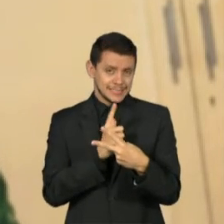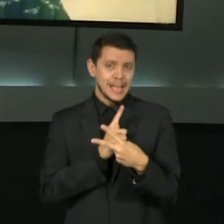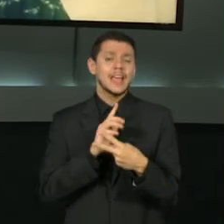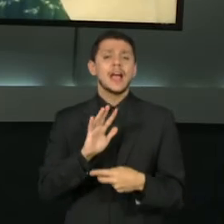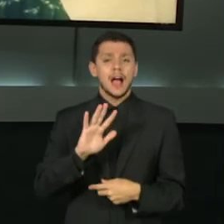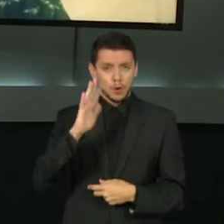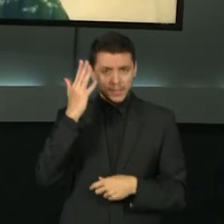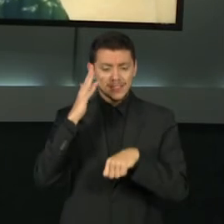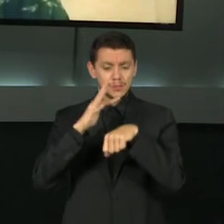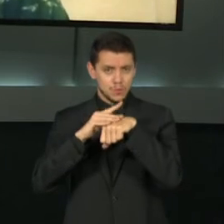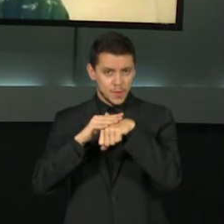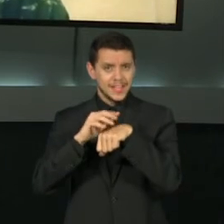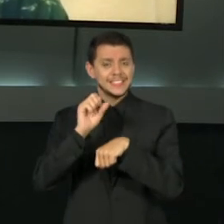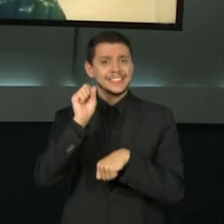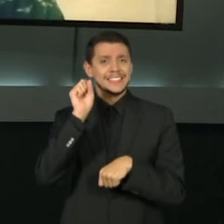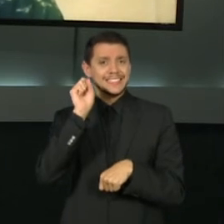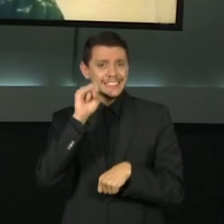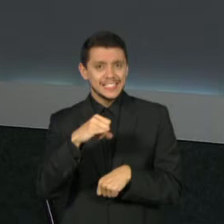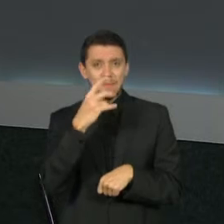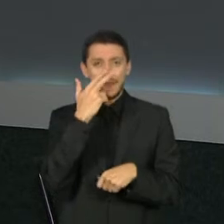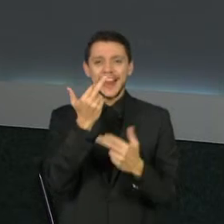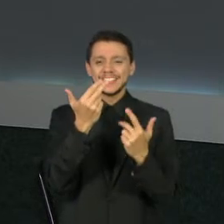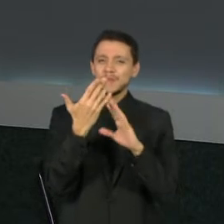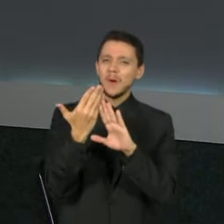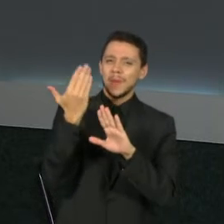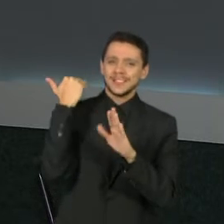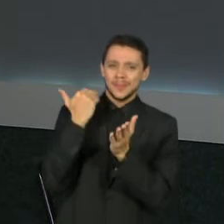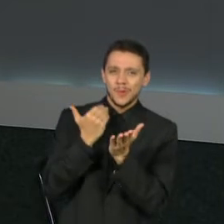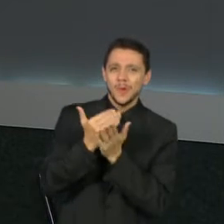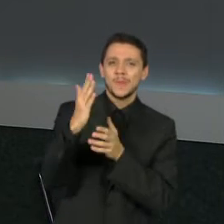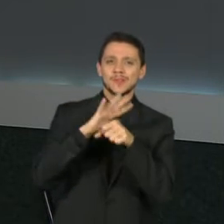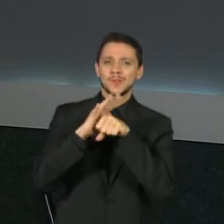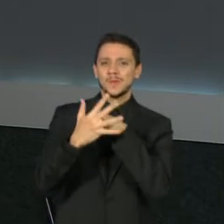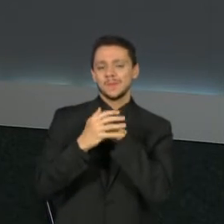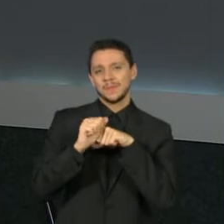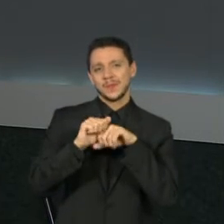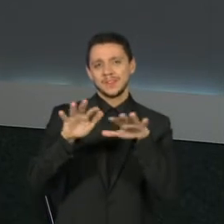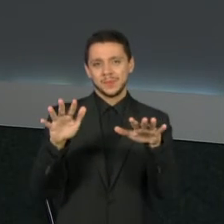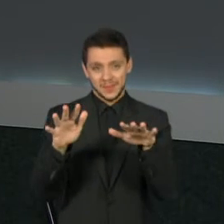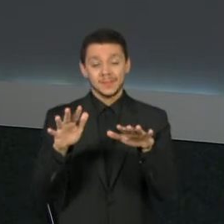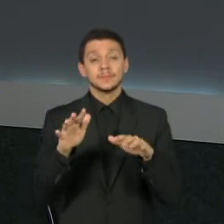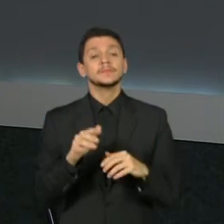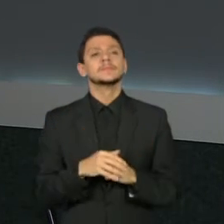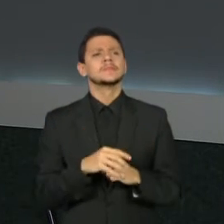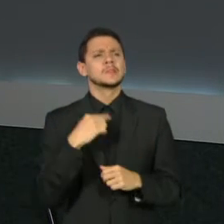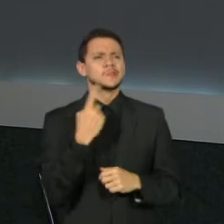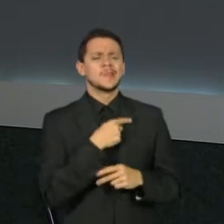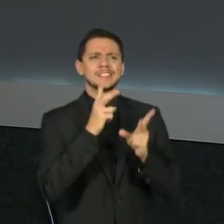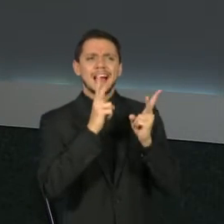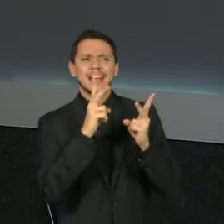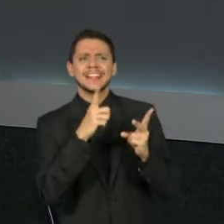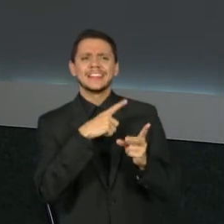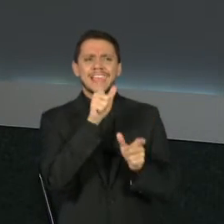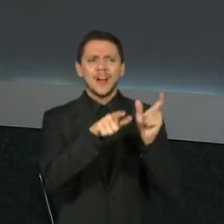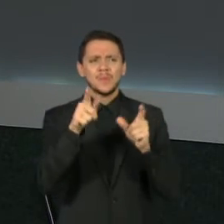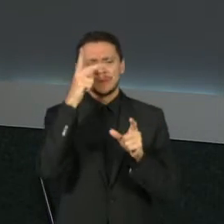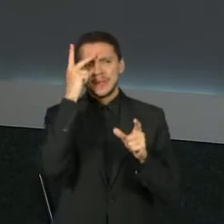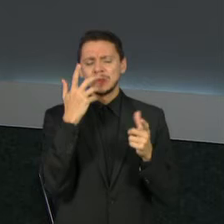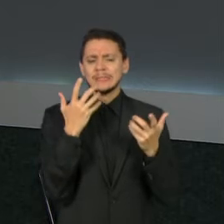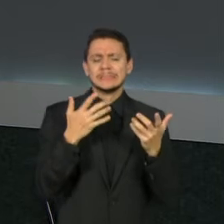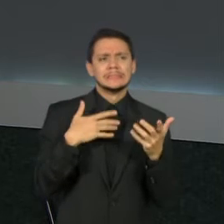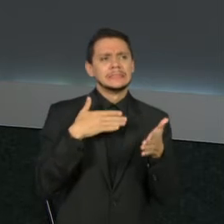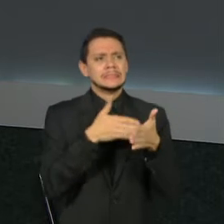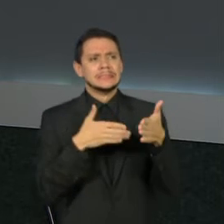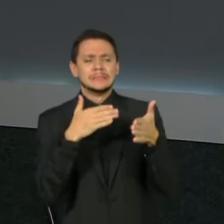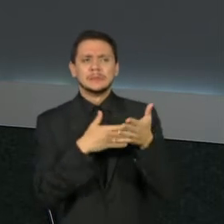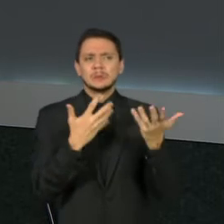muito semelhante ao começo da pandemia. A gente ainda tem uma reticência em boa parte das famílias em vacinar